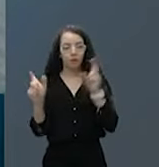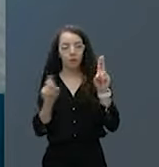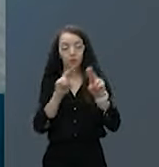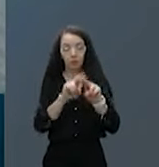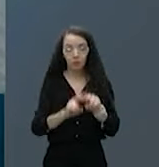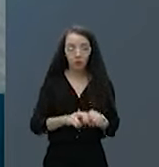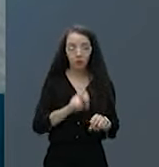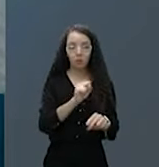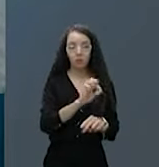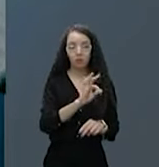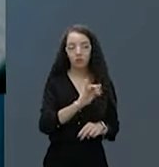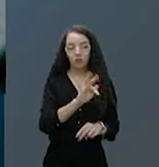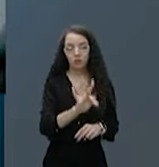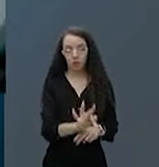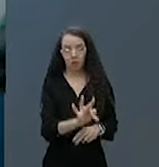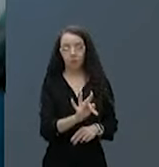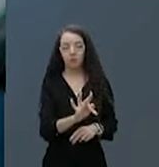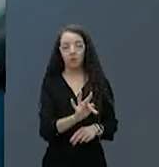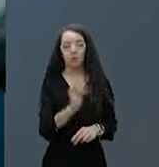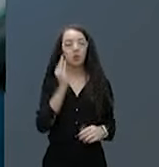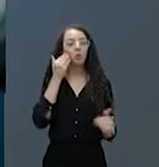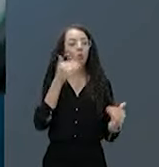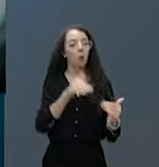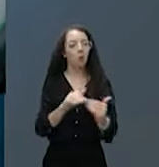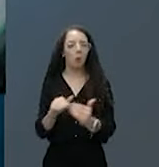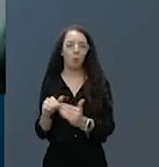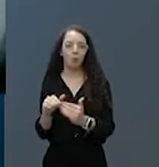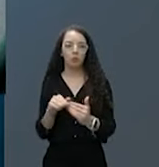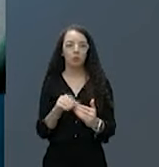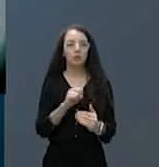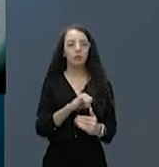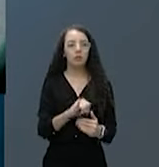não a incidência ou afastamento de certo tema.